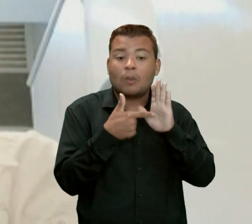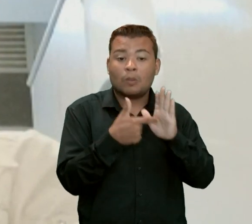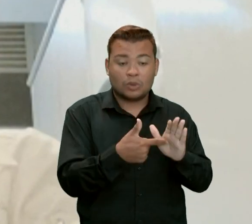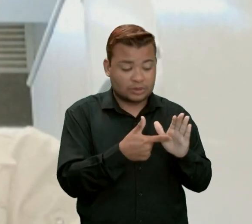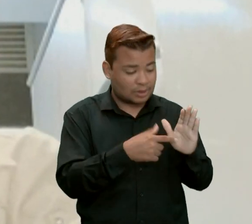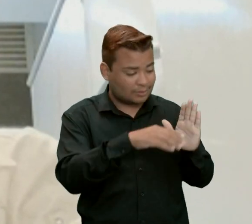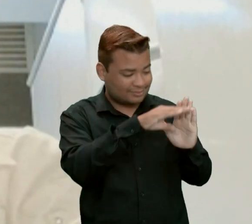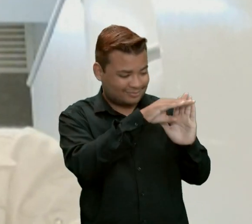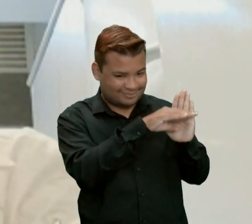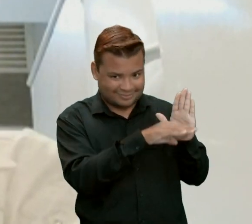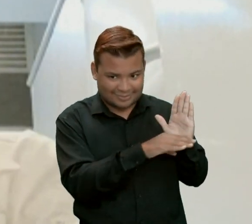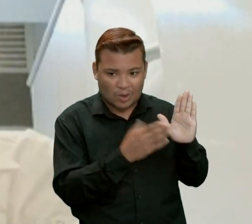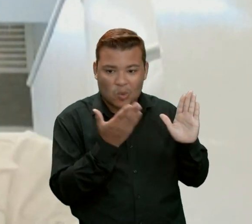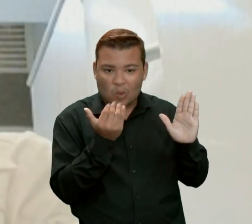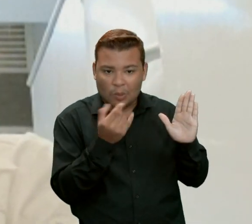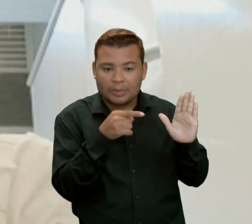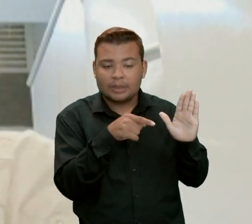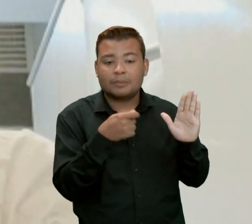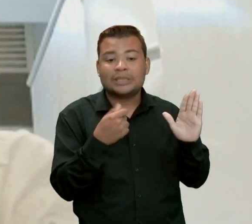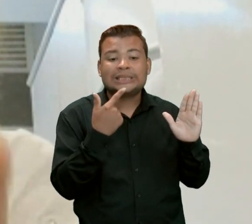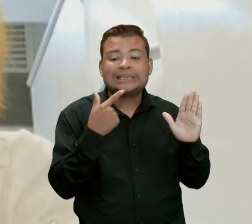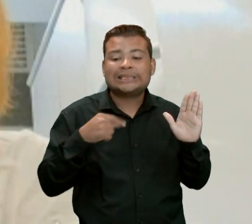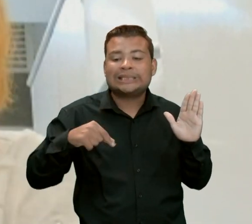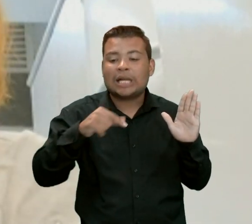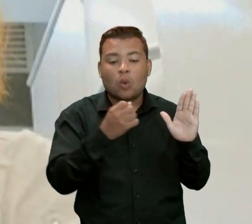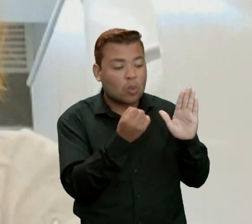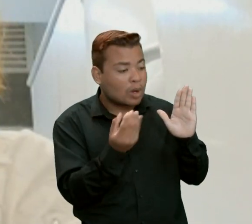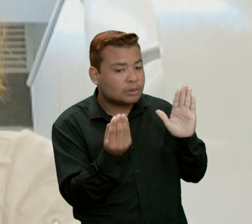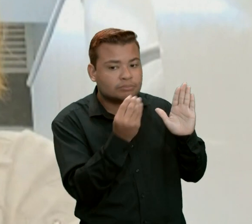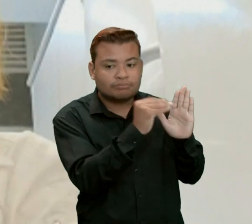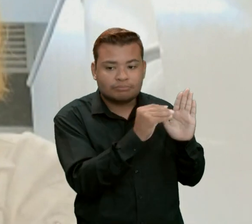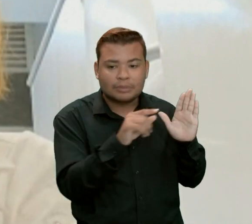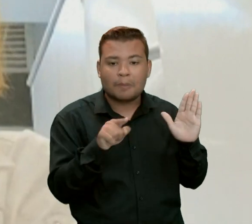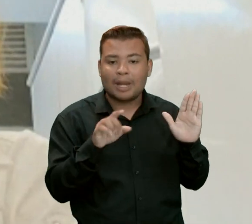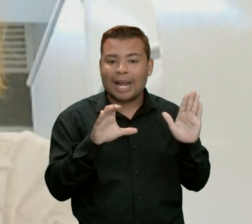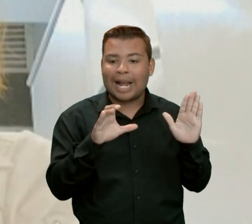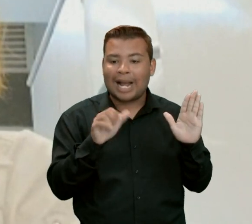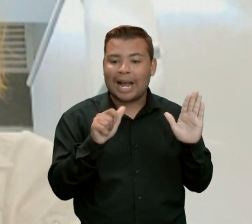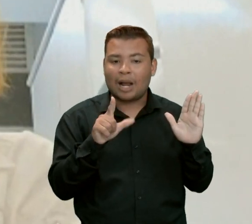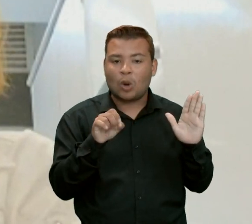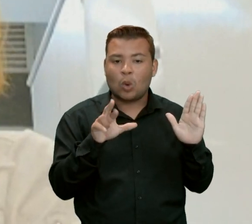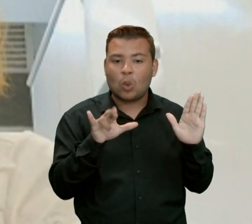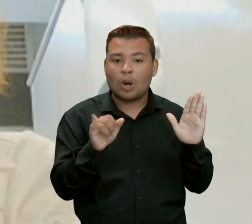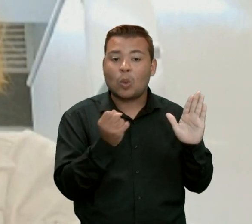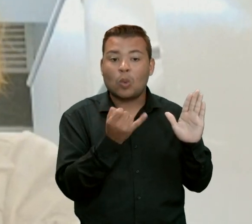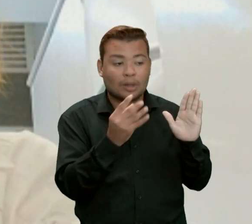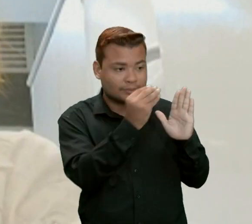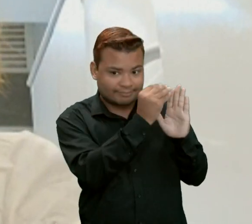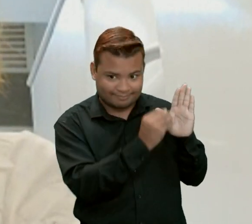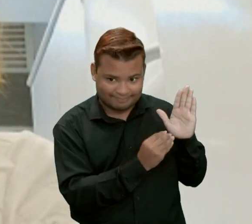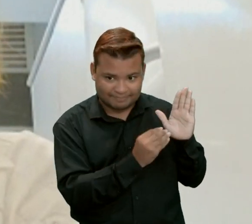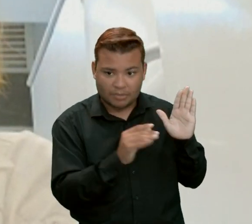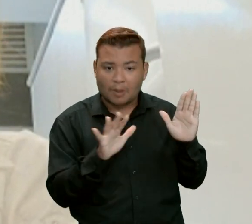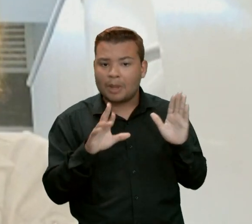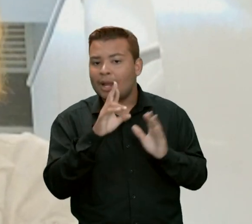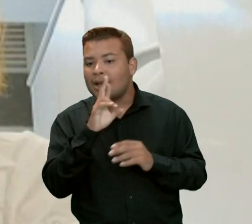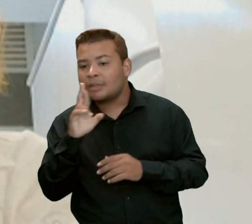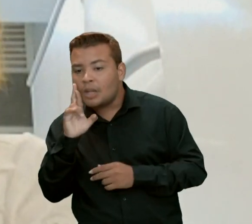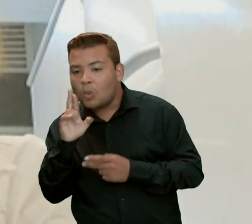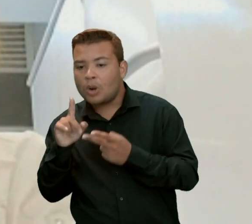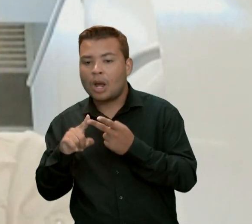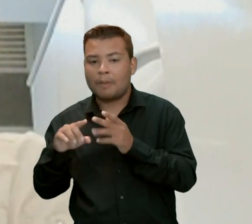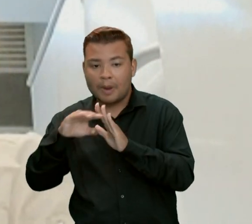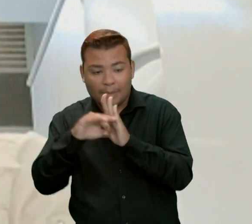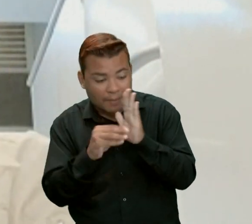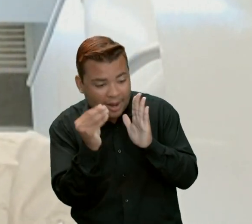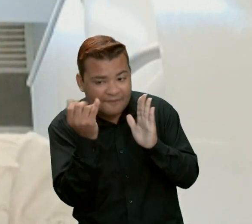menu, inclusive o valor de sal, né? E são poucos os restaurantes e os cardápios que têm esse tipo de